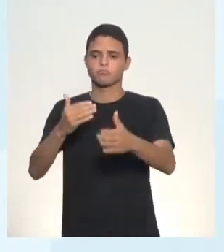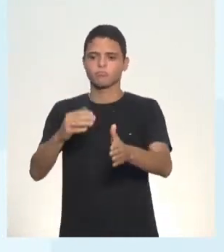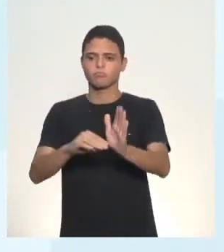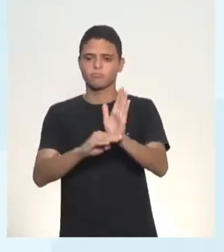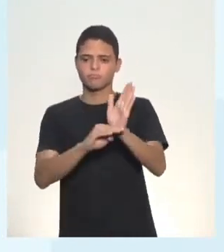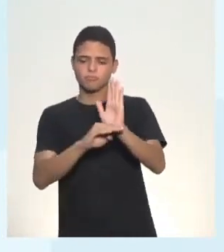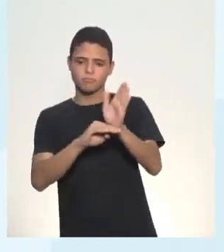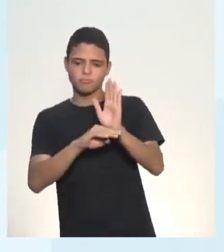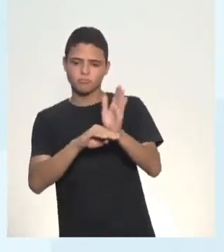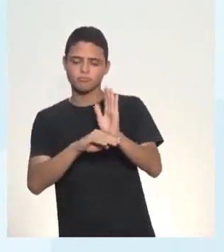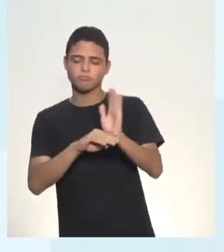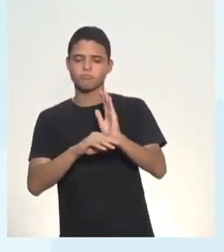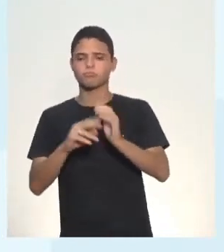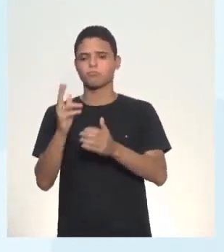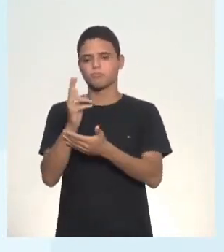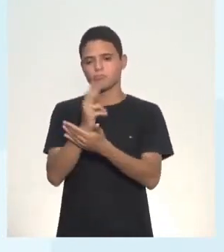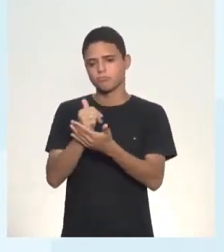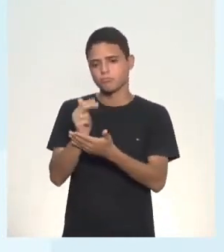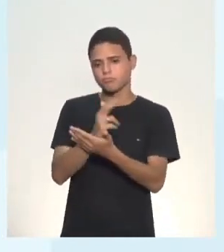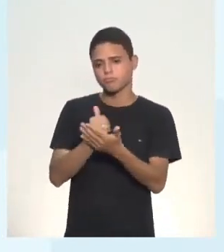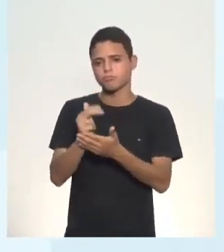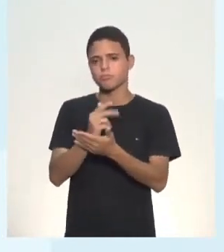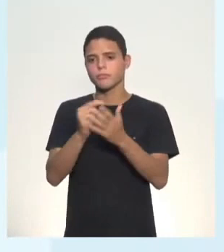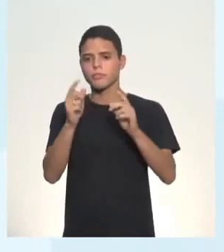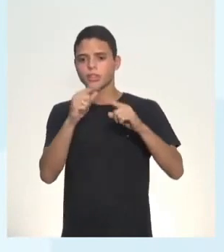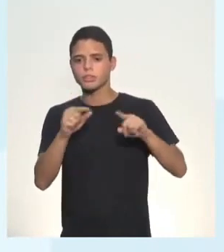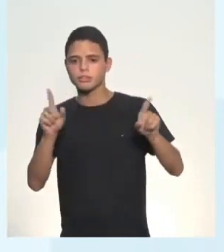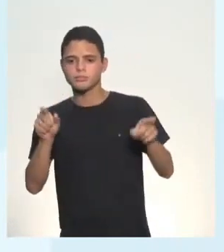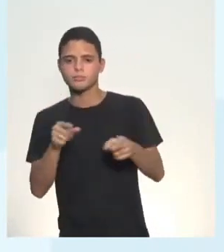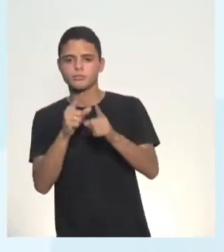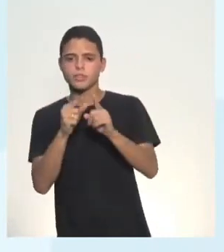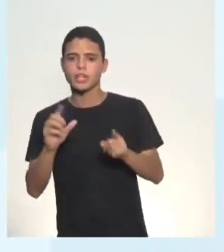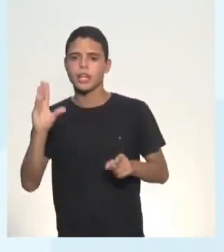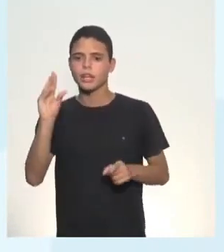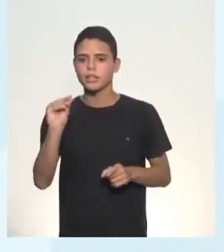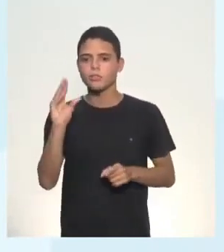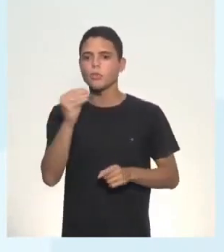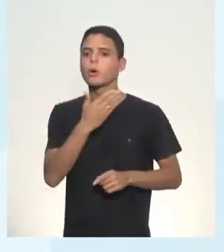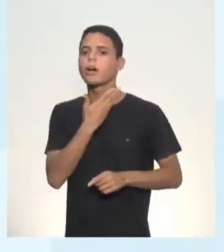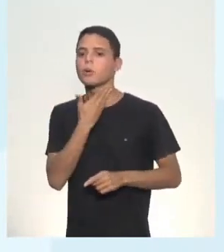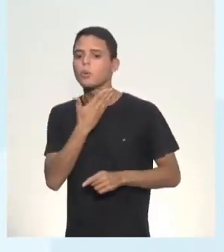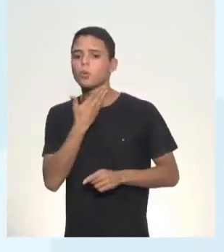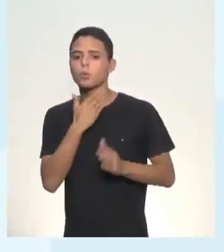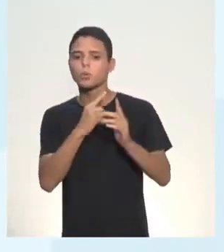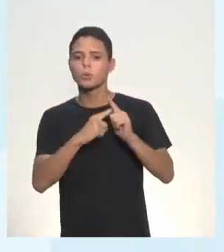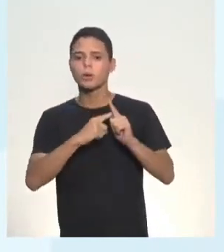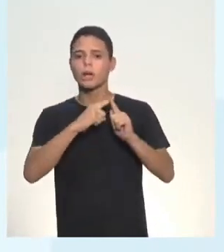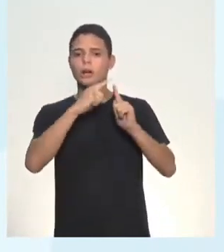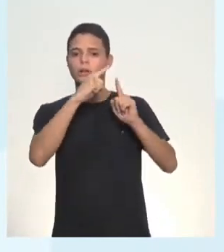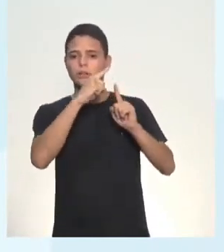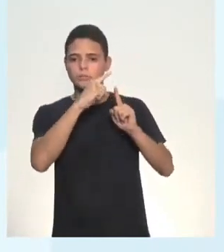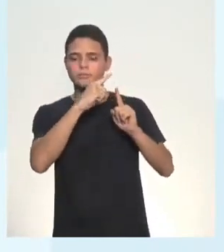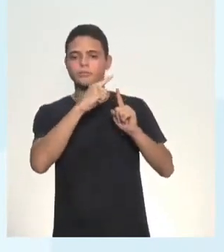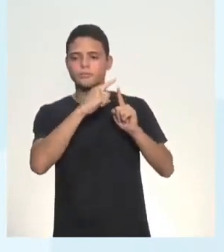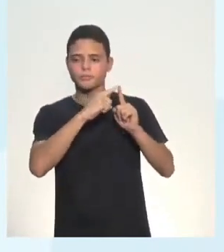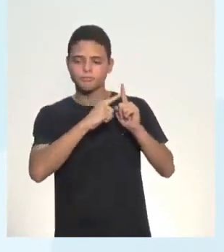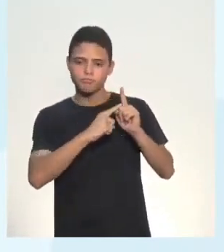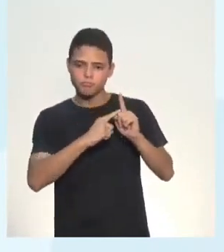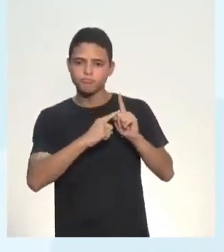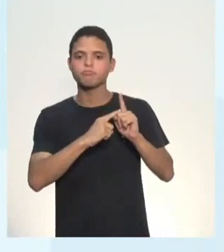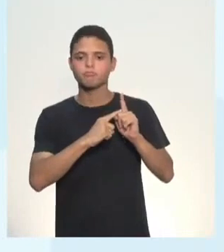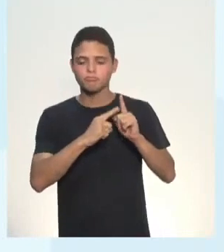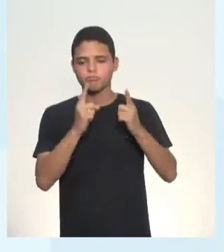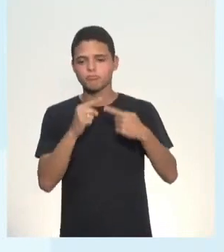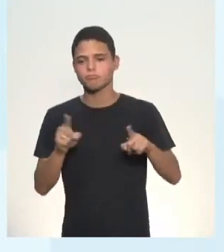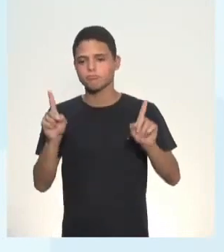Então, as cores, a imagem, a voz, até o tom da voz, né? A possibilidade, até quando a música tem ali alguma